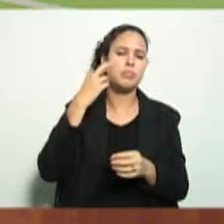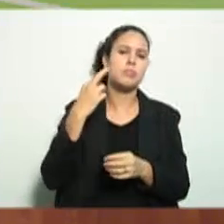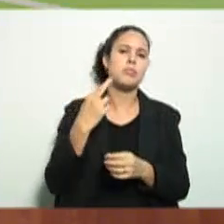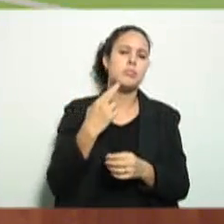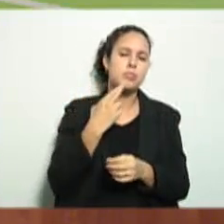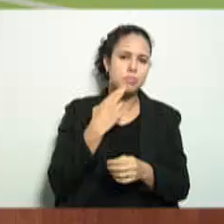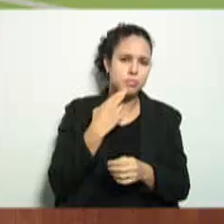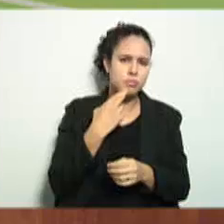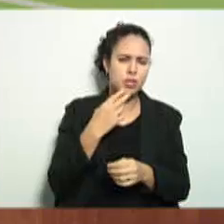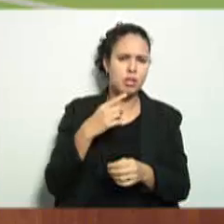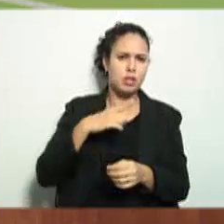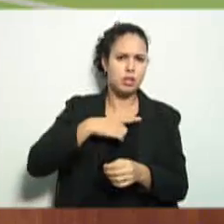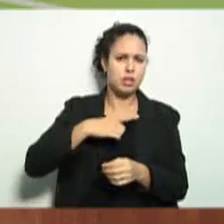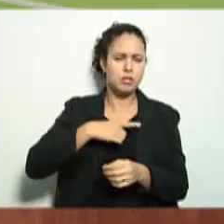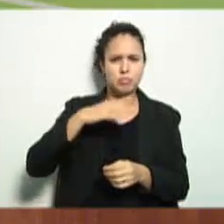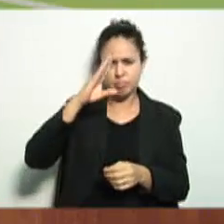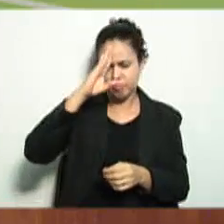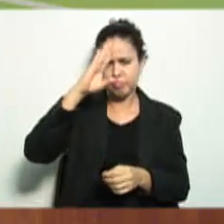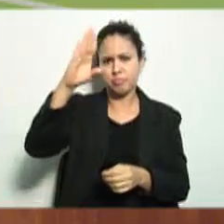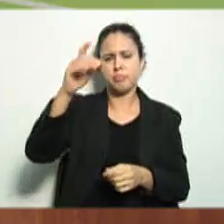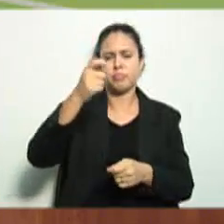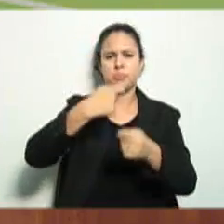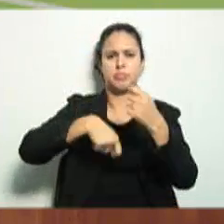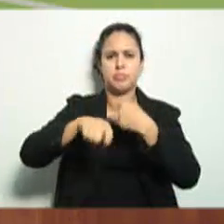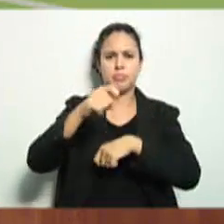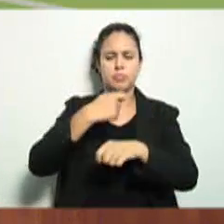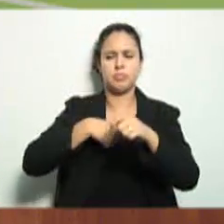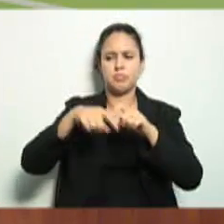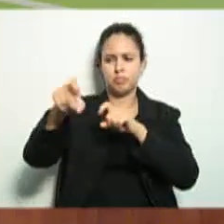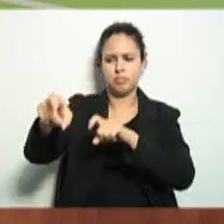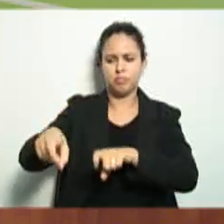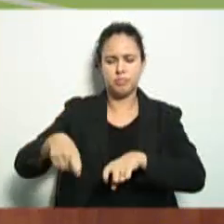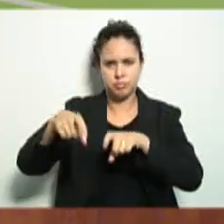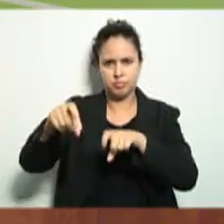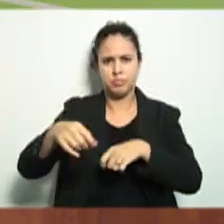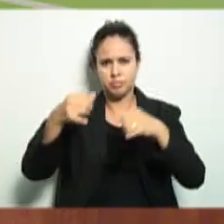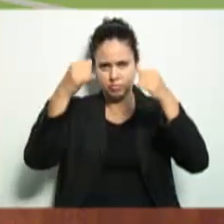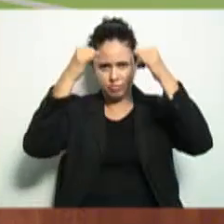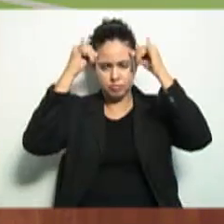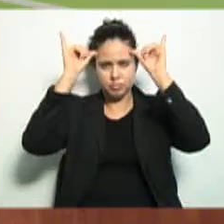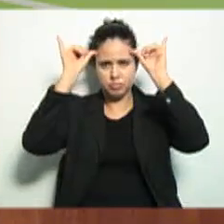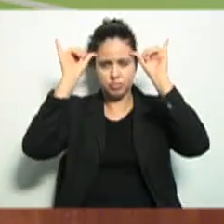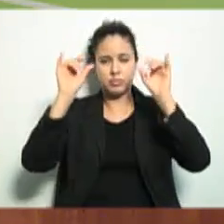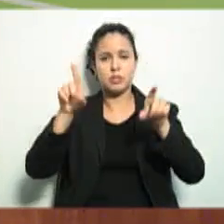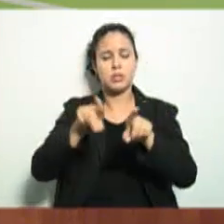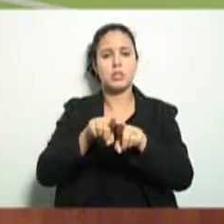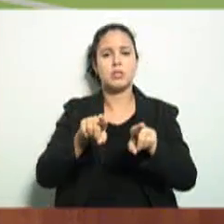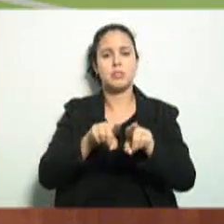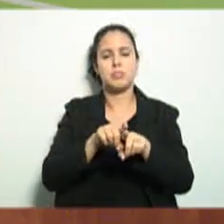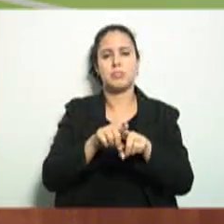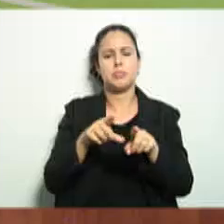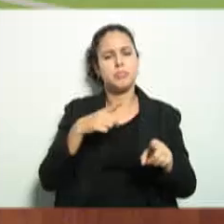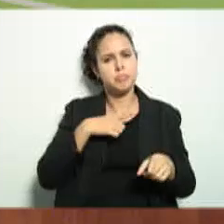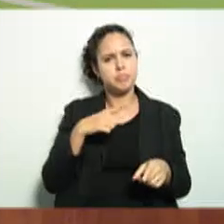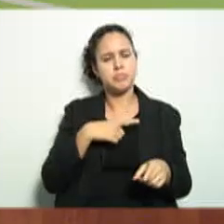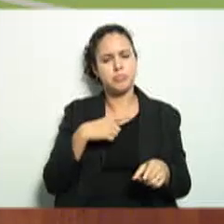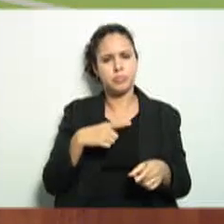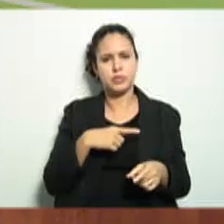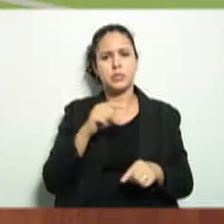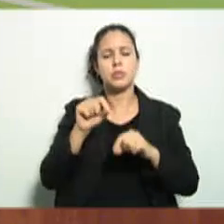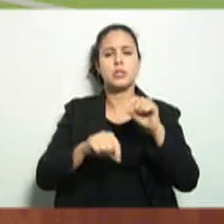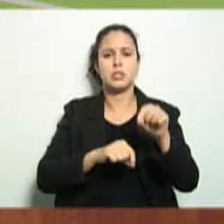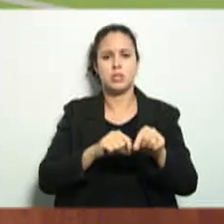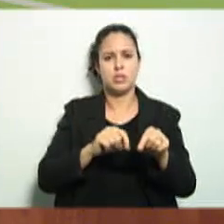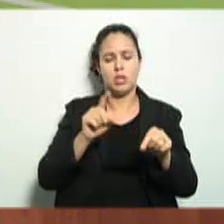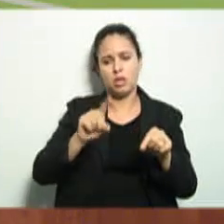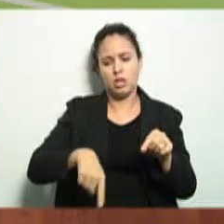a agropecuária. Me veio a lembrança e eu não posso deixar de falar que a gente também tem uma iniciativa incrível na cultura